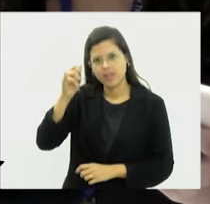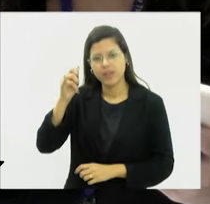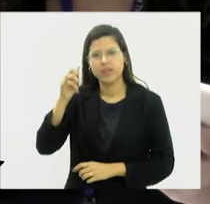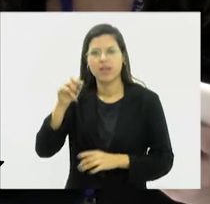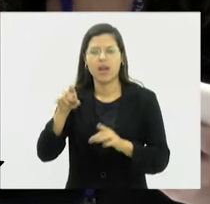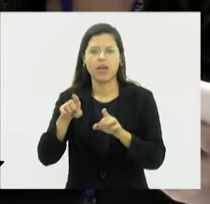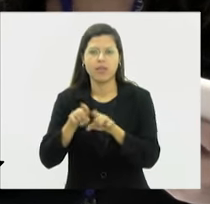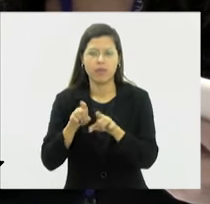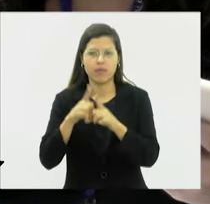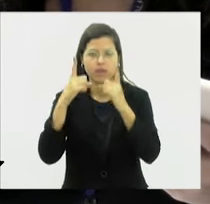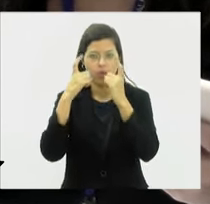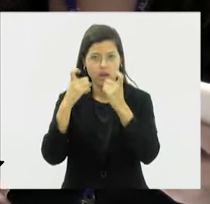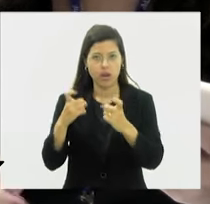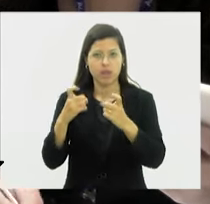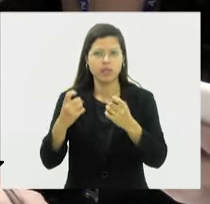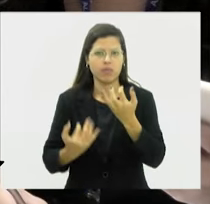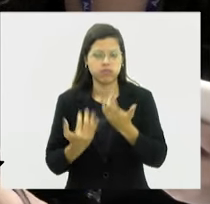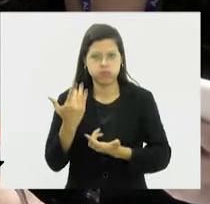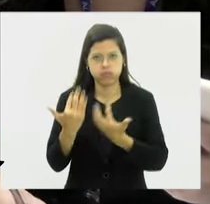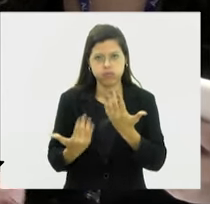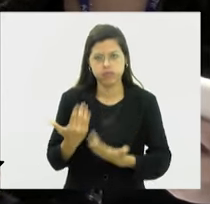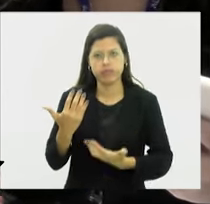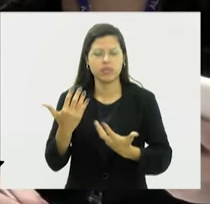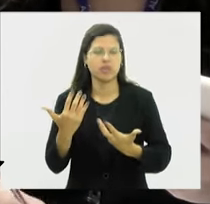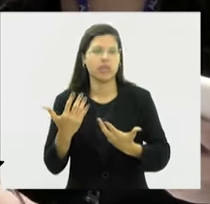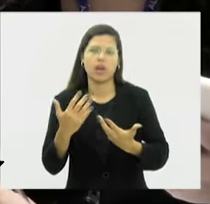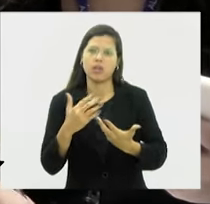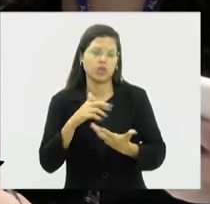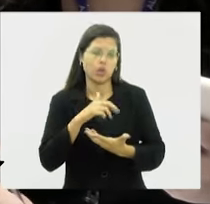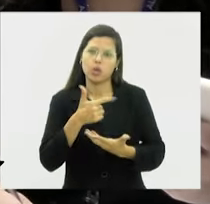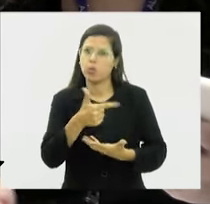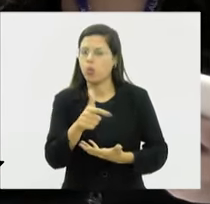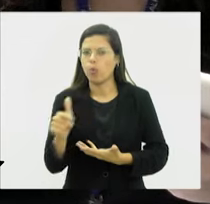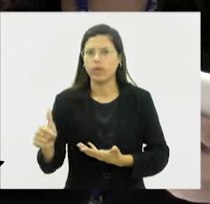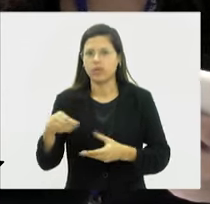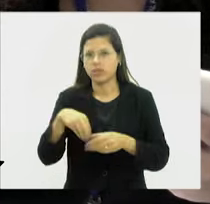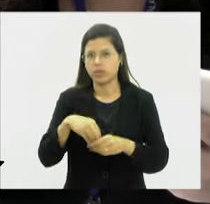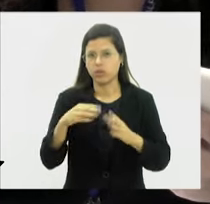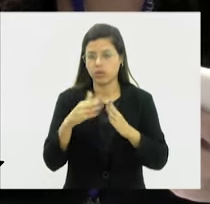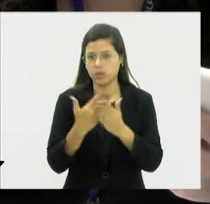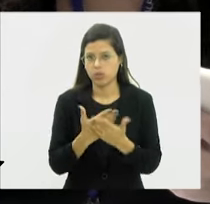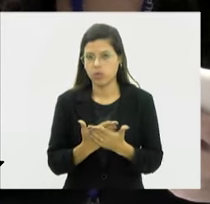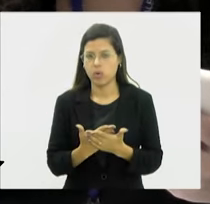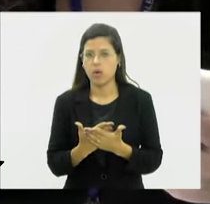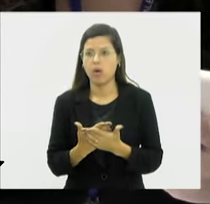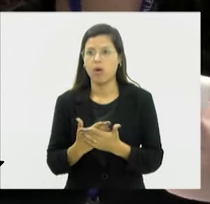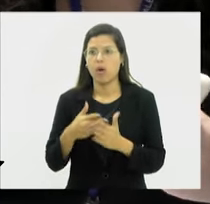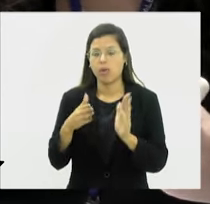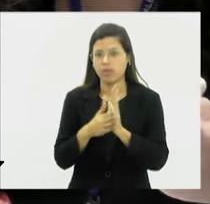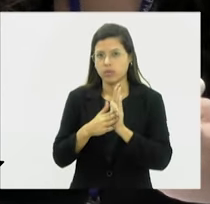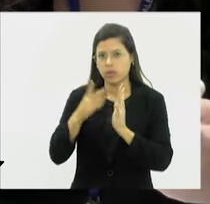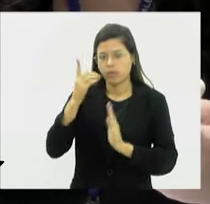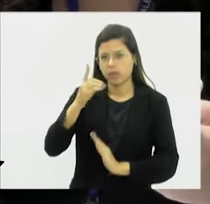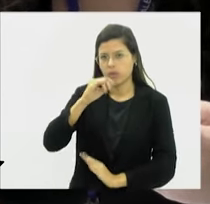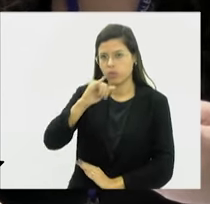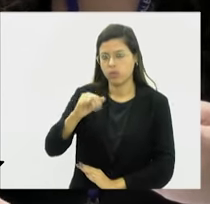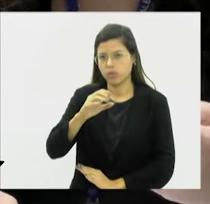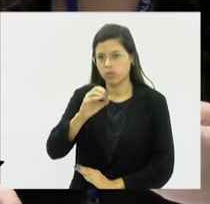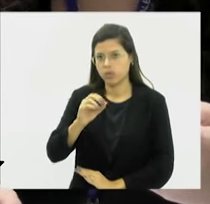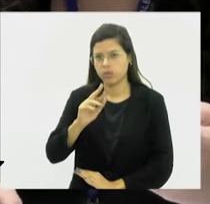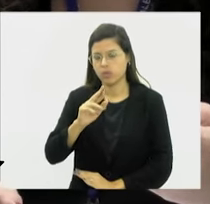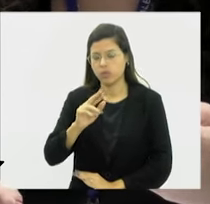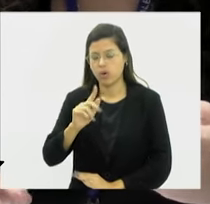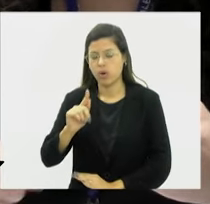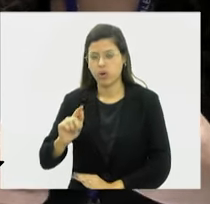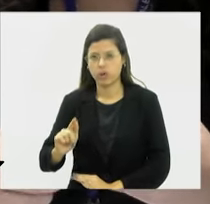incêndio, desastre, entre outras correlatas no ambiente escolar. A proposta do deputado Jorge Felipe modifica esse objetivo